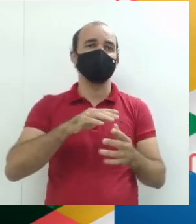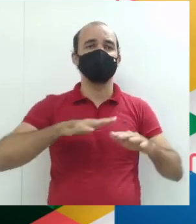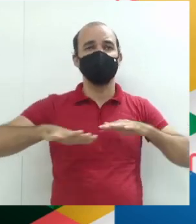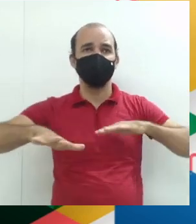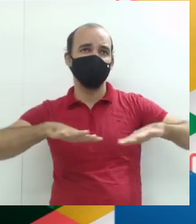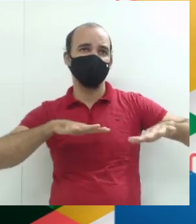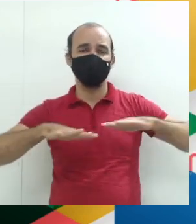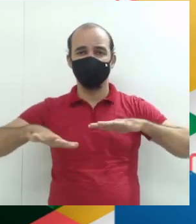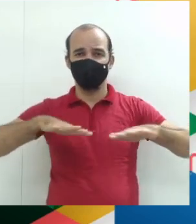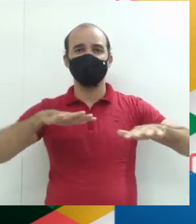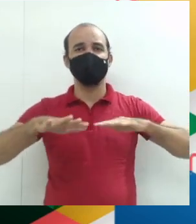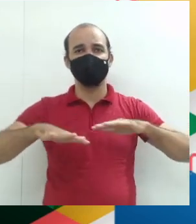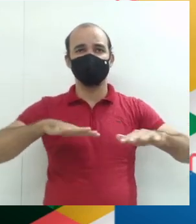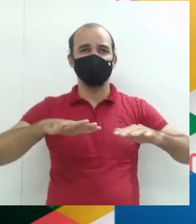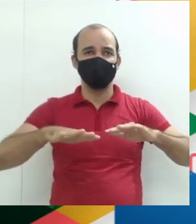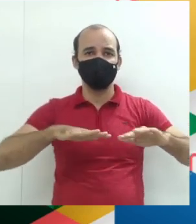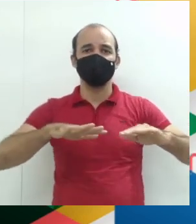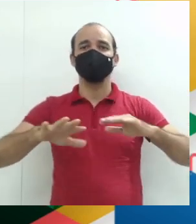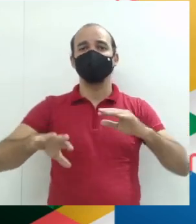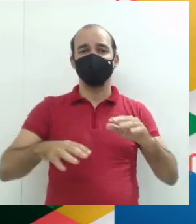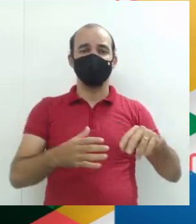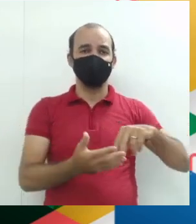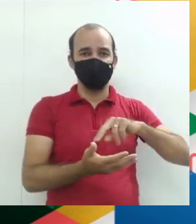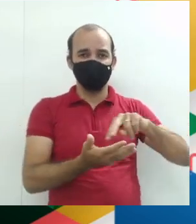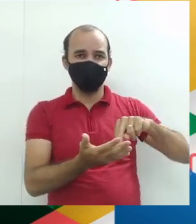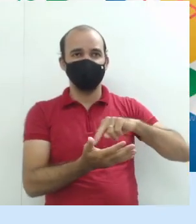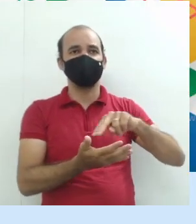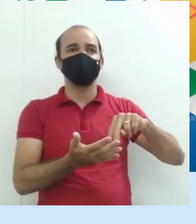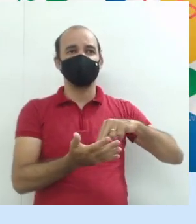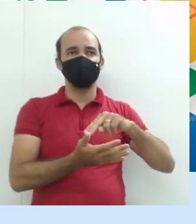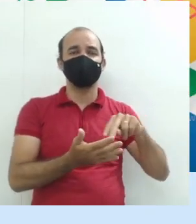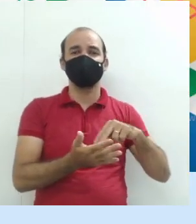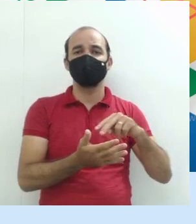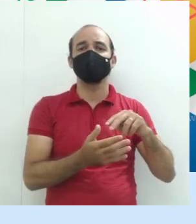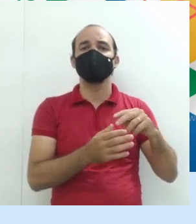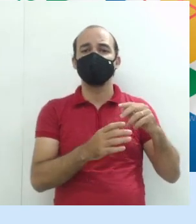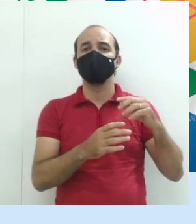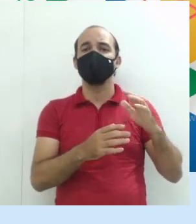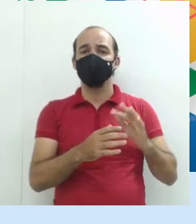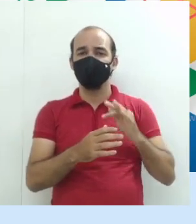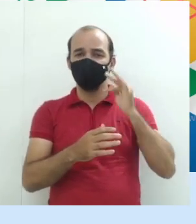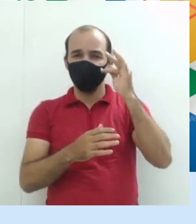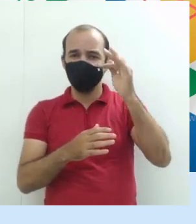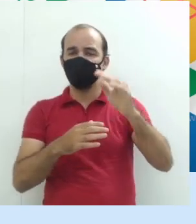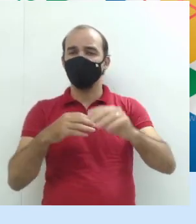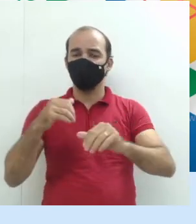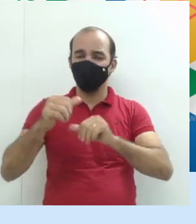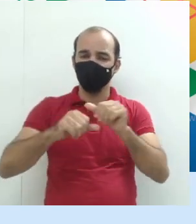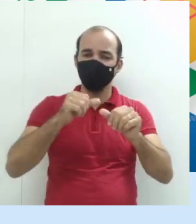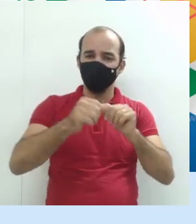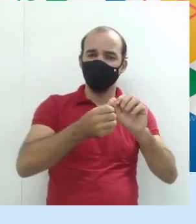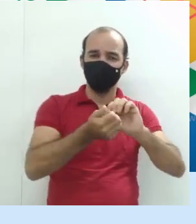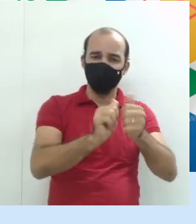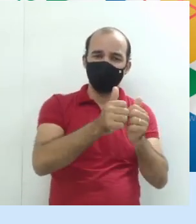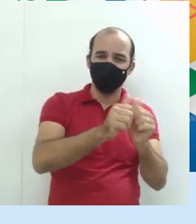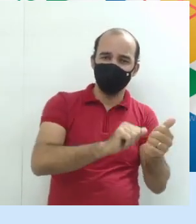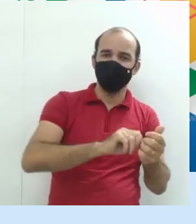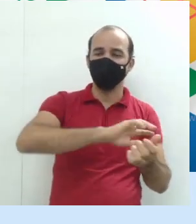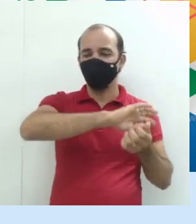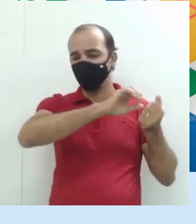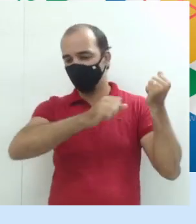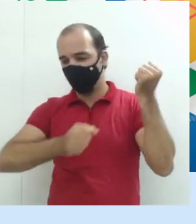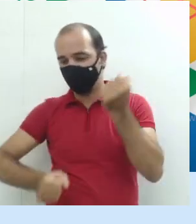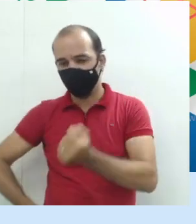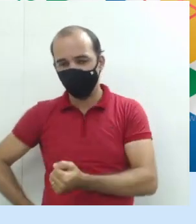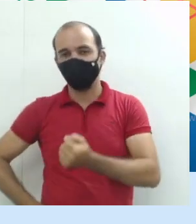movimentos que futuramente vão ser explorados melhor nos afoxés, no maracatu, nos caboclinhos,